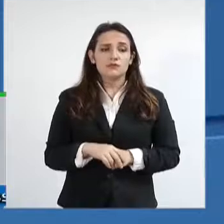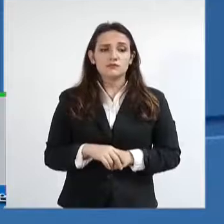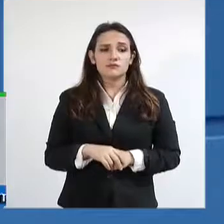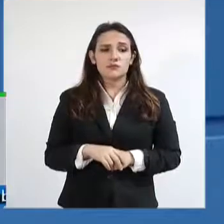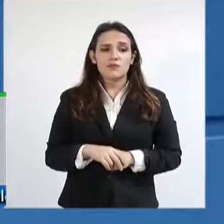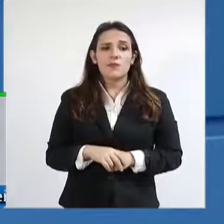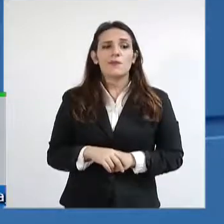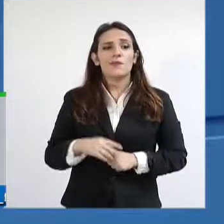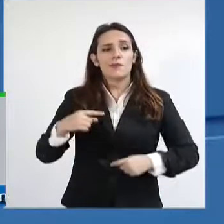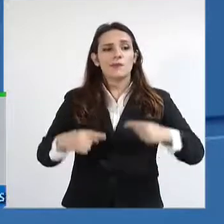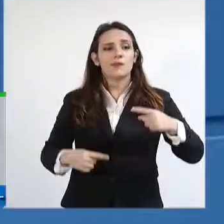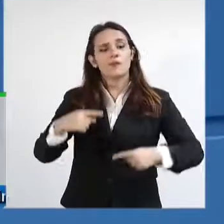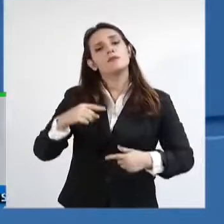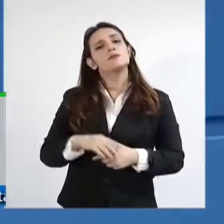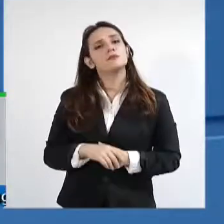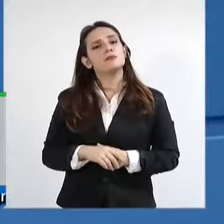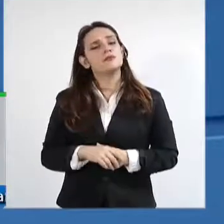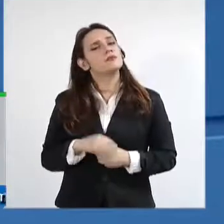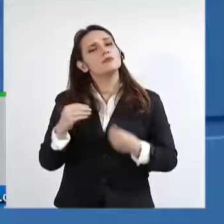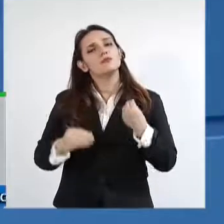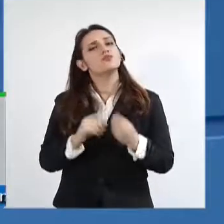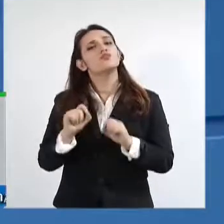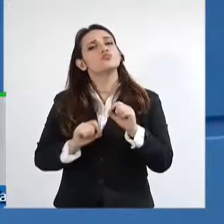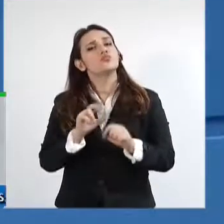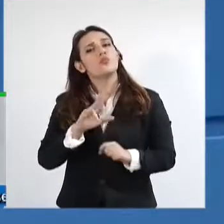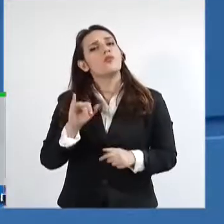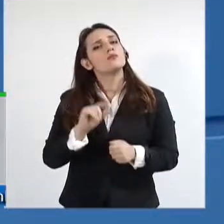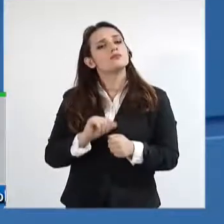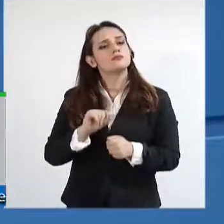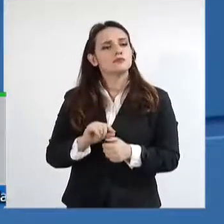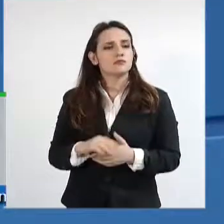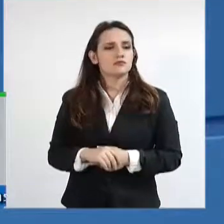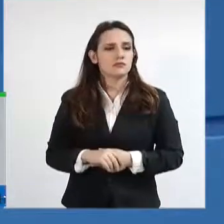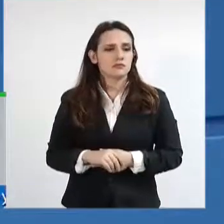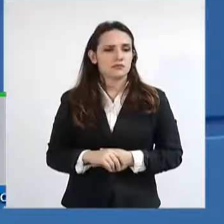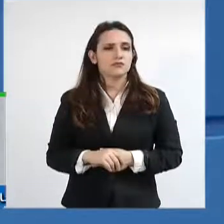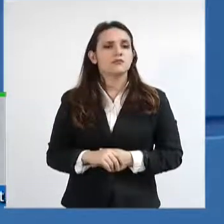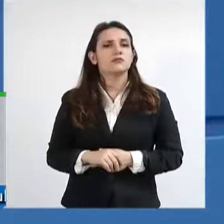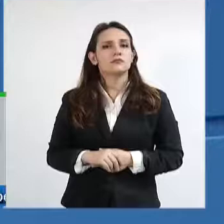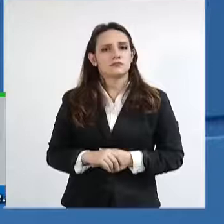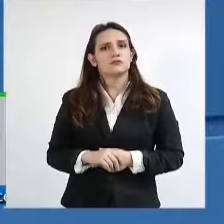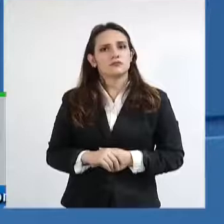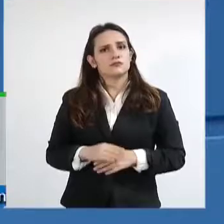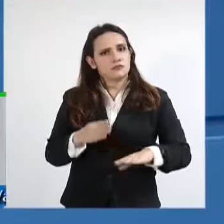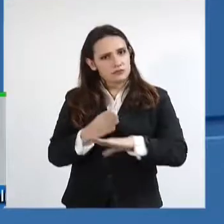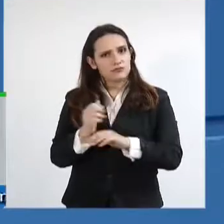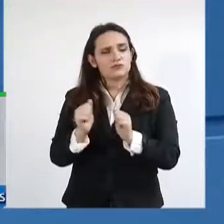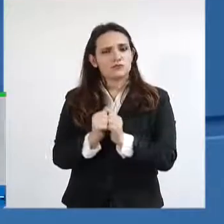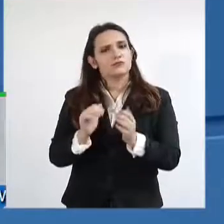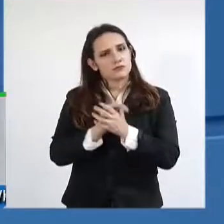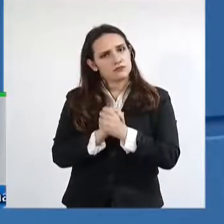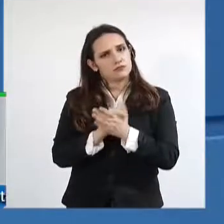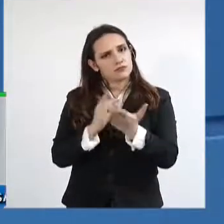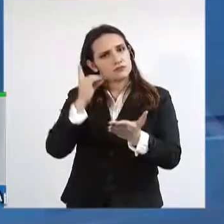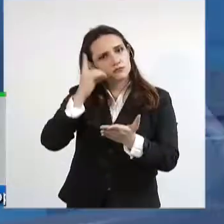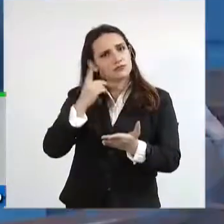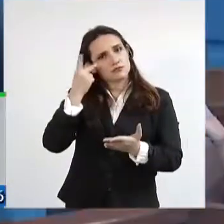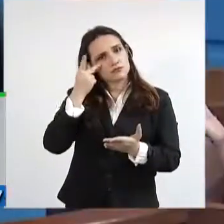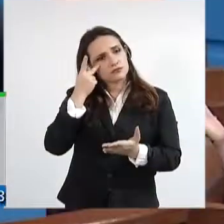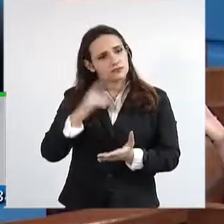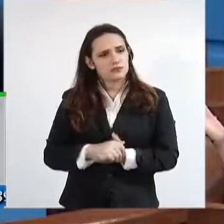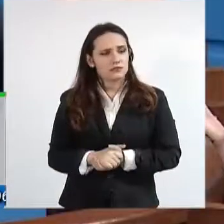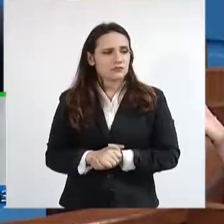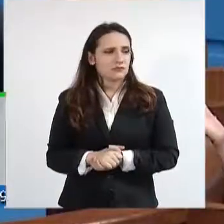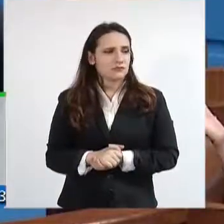sim, discutir esses encaminhamentos e estar presente nesse debate, nessa discussão. Parabéns, deputado Pedro